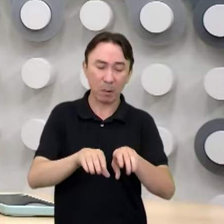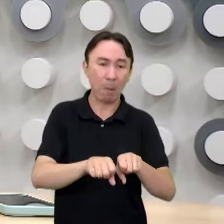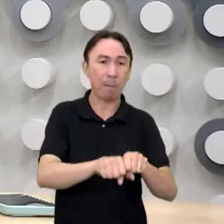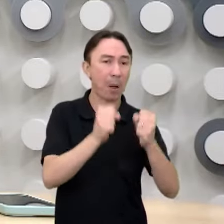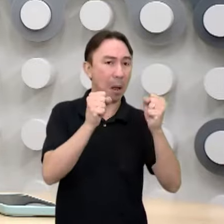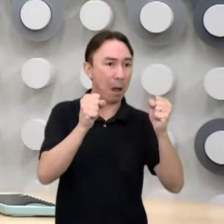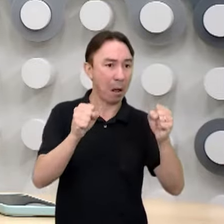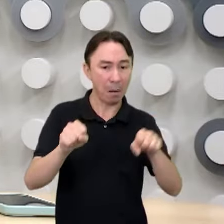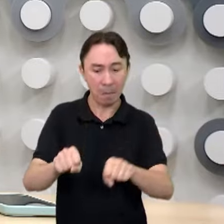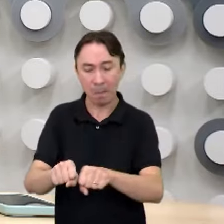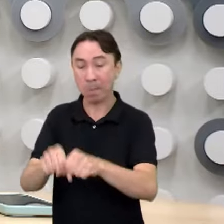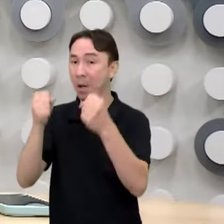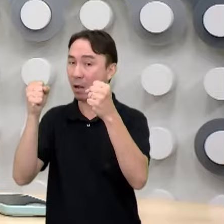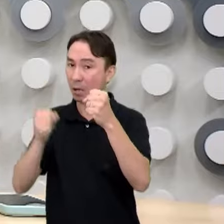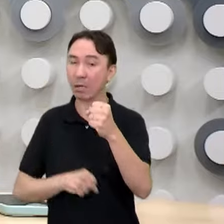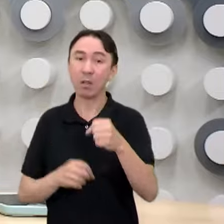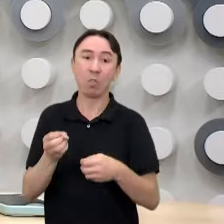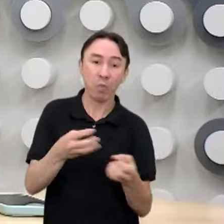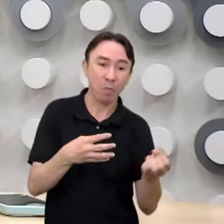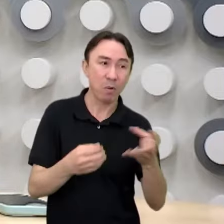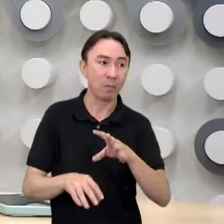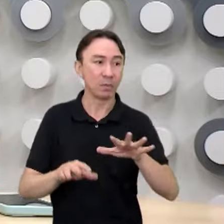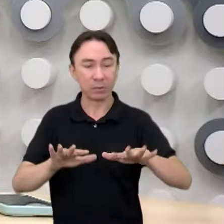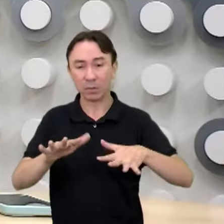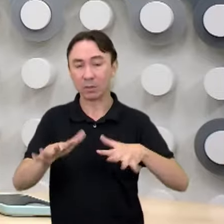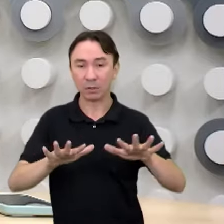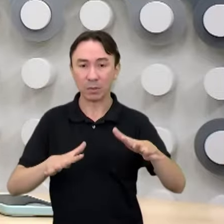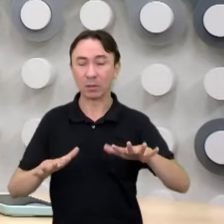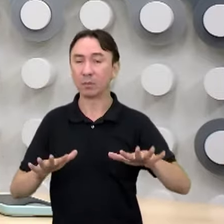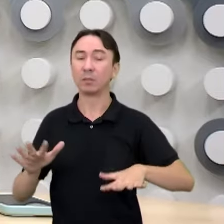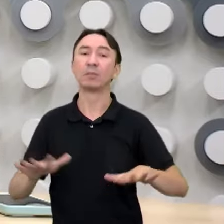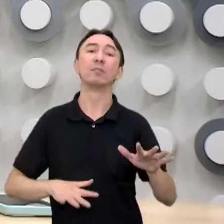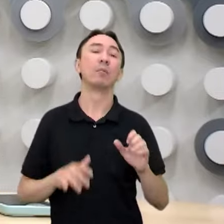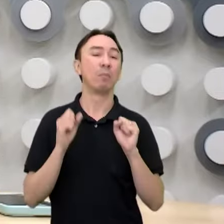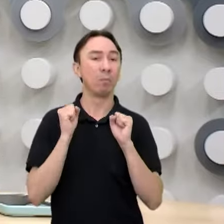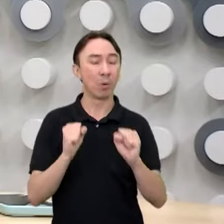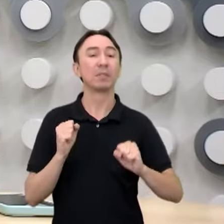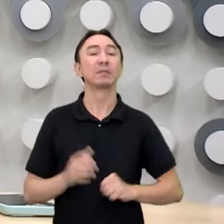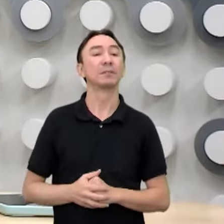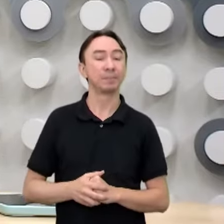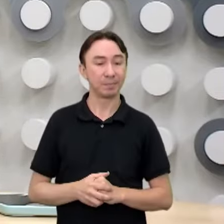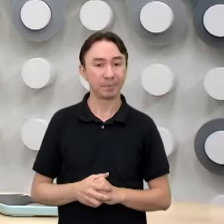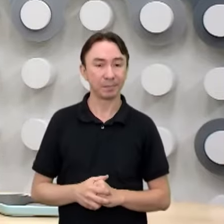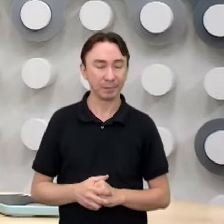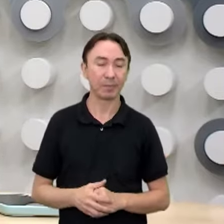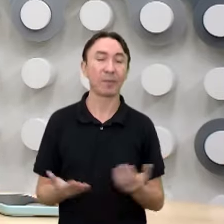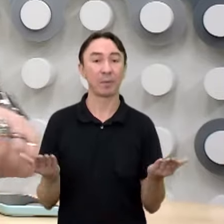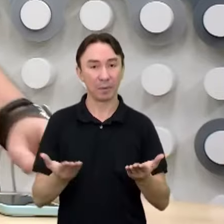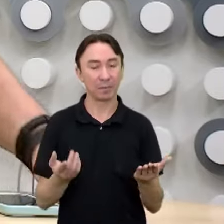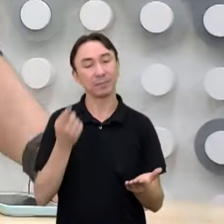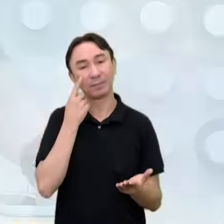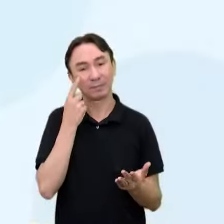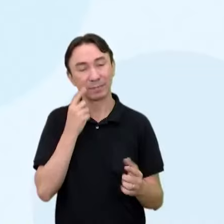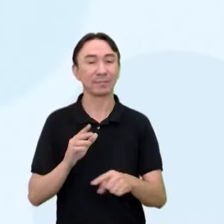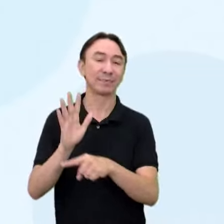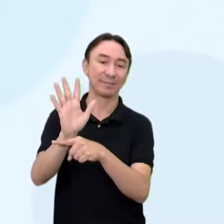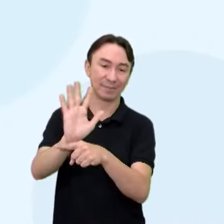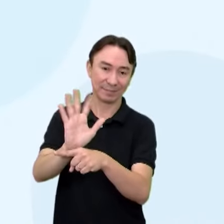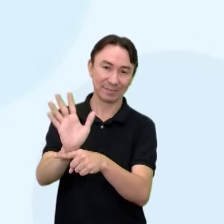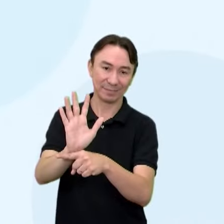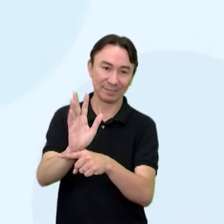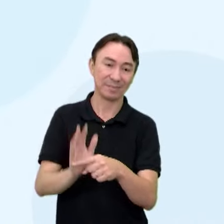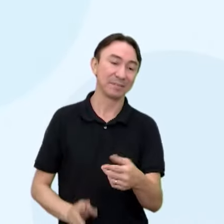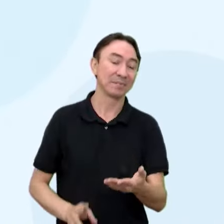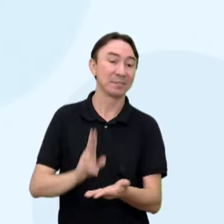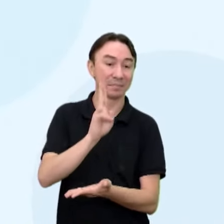Então é importante sempre retratar isso aí, tá certo? Vamos lá para um vídeo, né, que é um vídeo aí da USP,